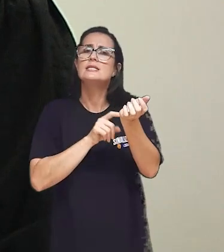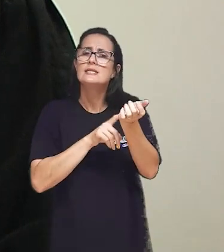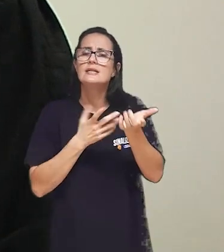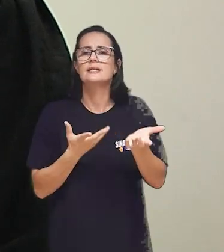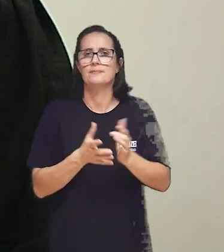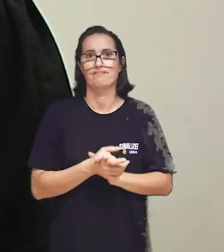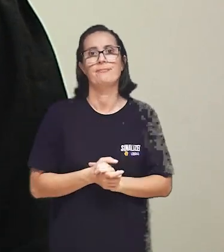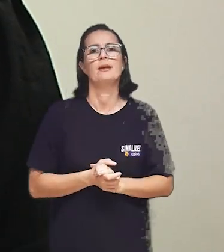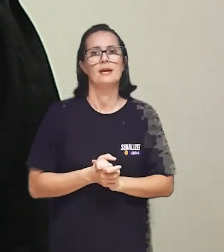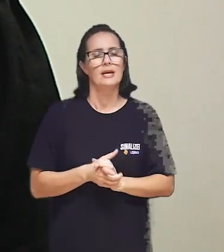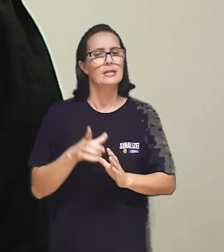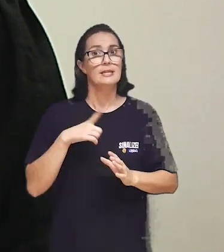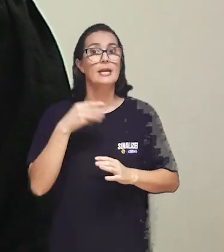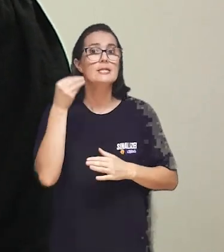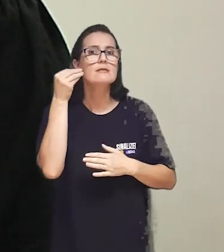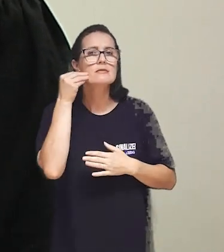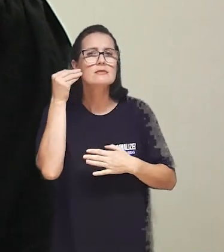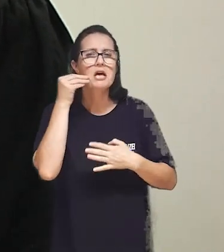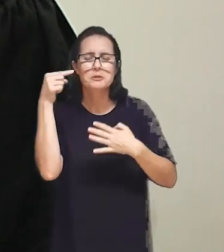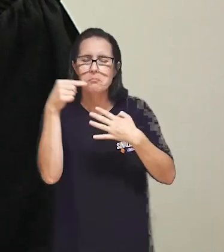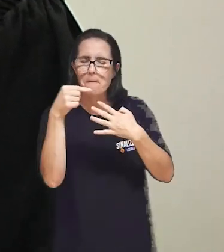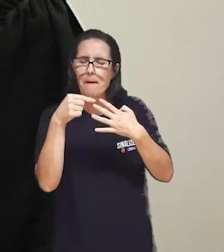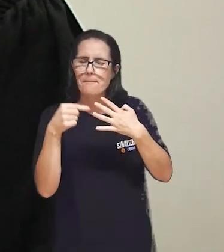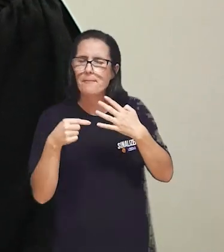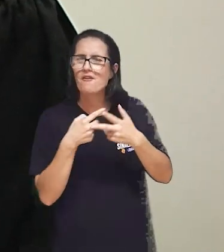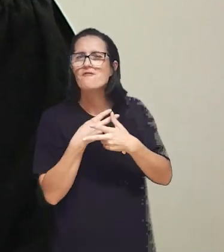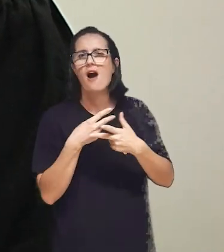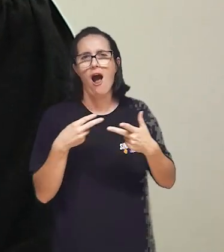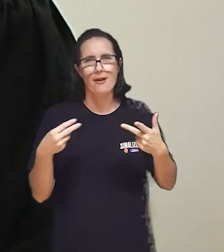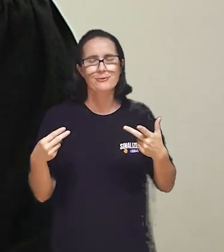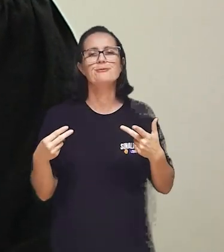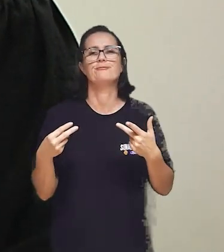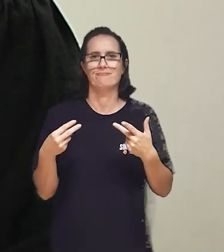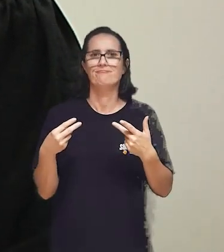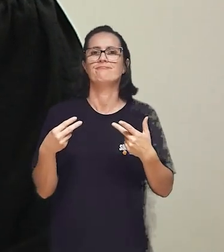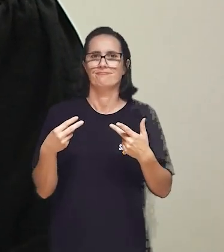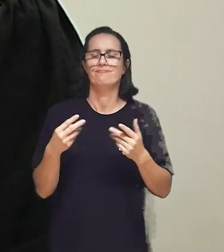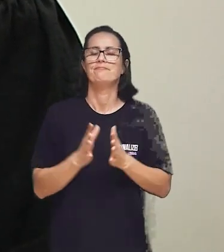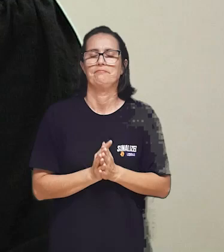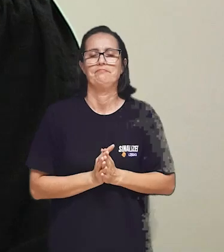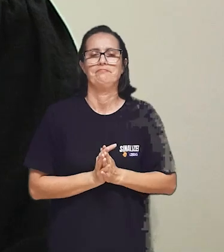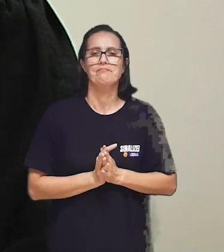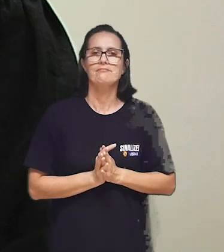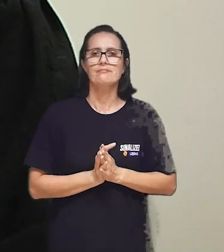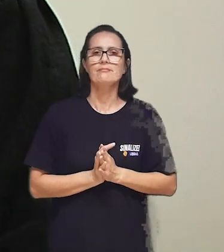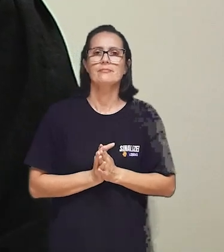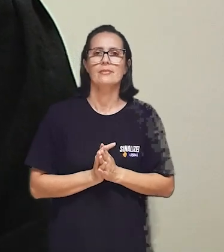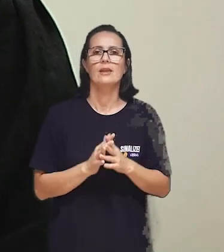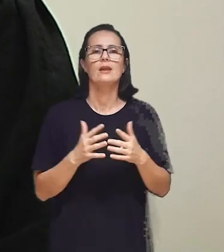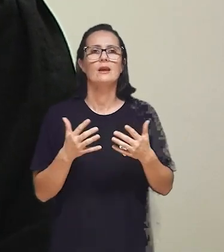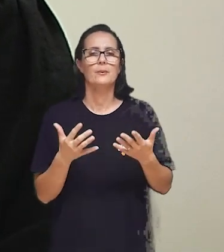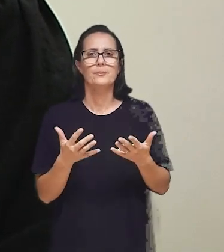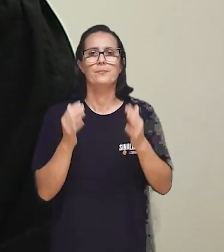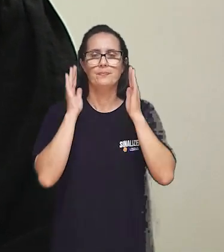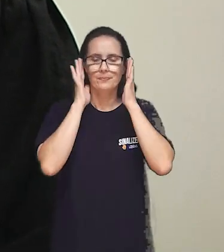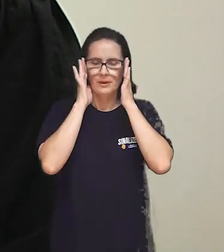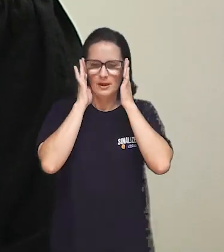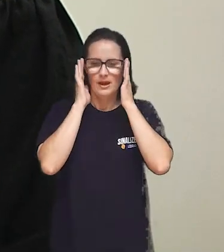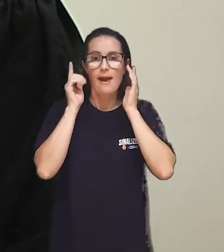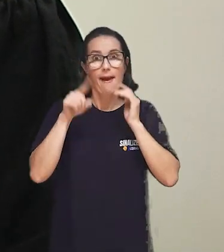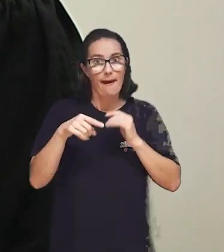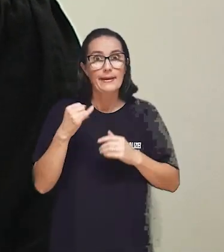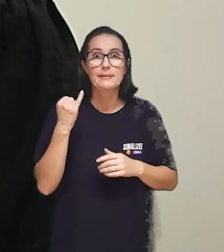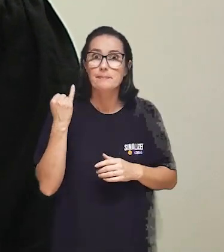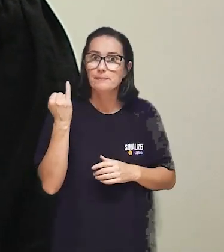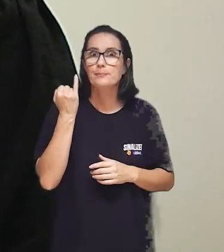São inúmeros os testes que nós realizamos com os sangues coletados. Isso é